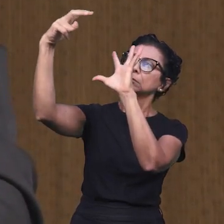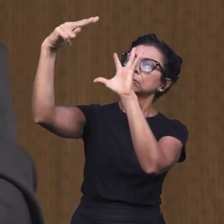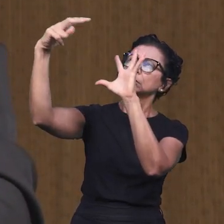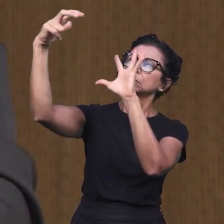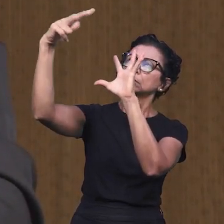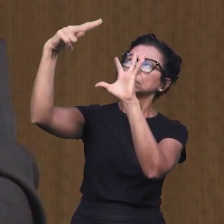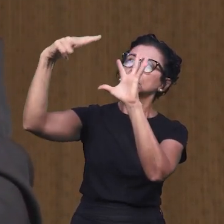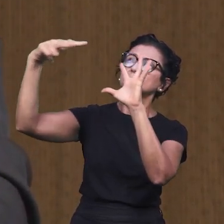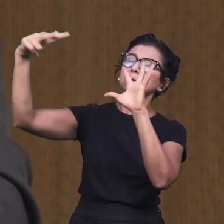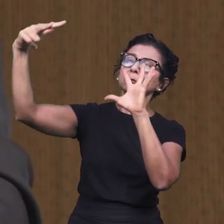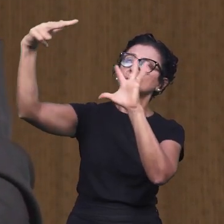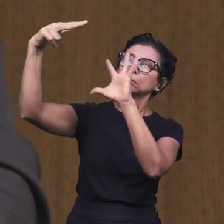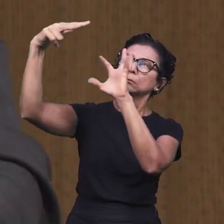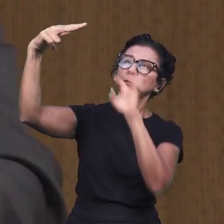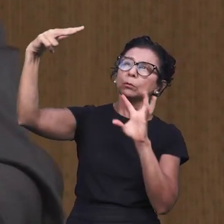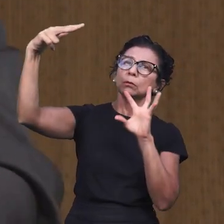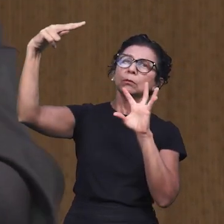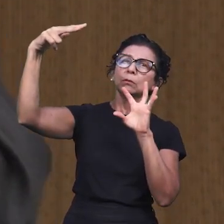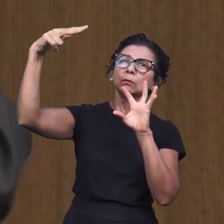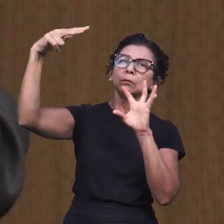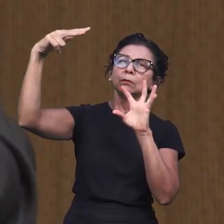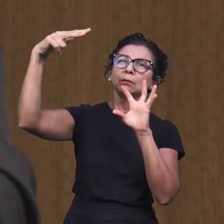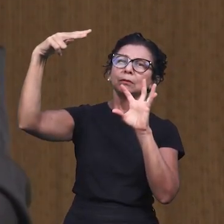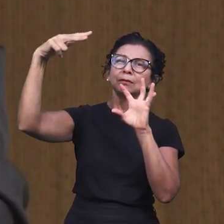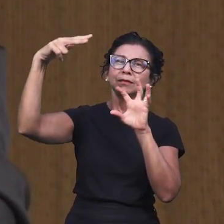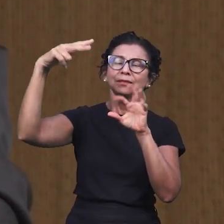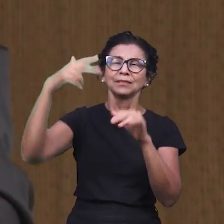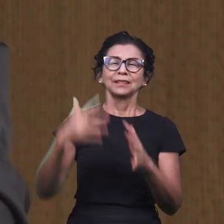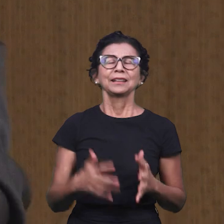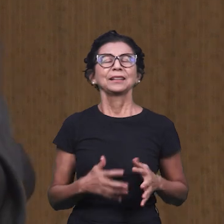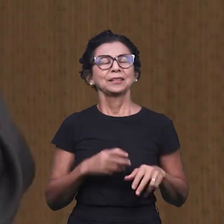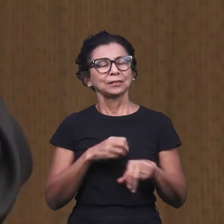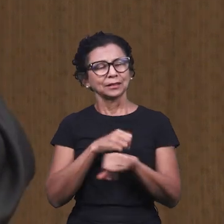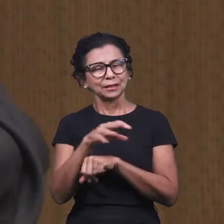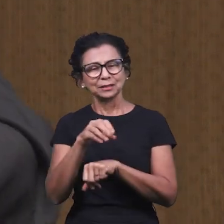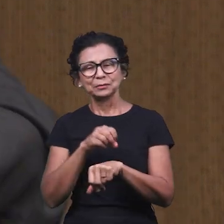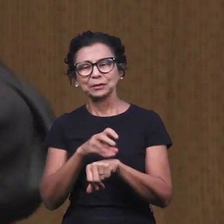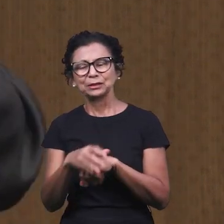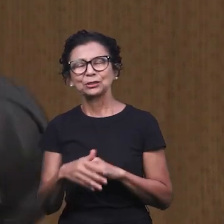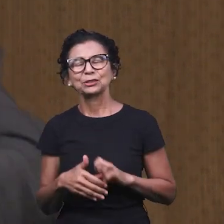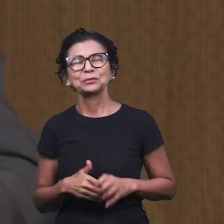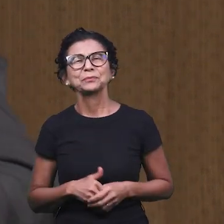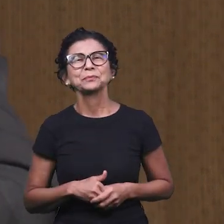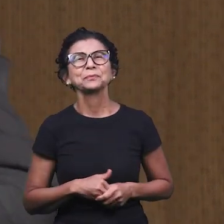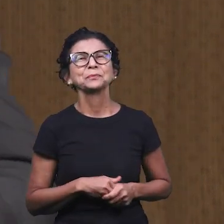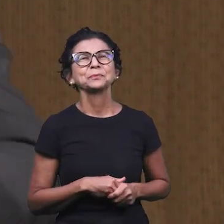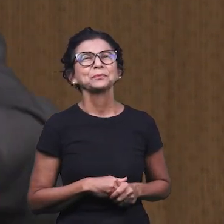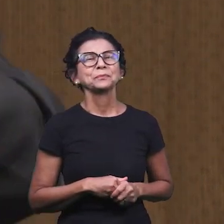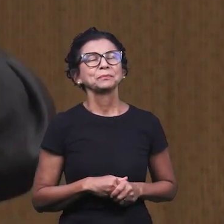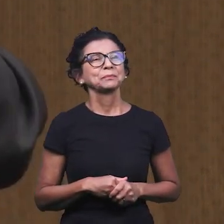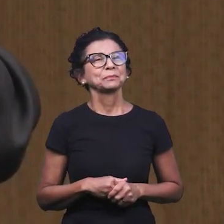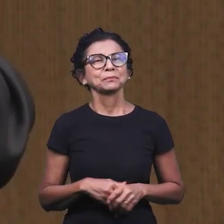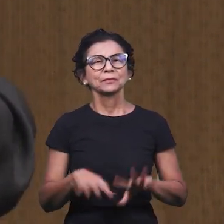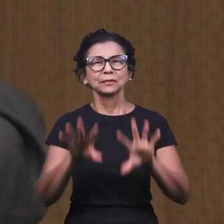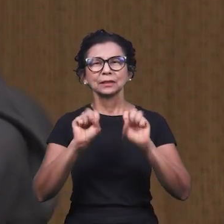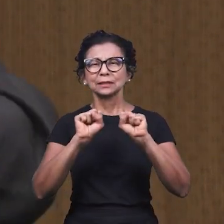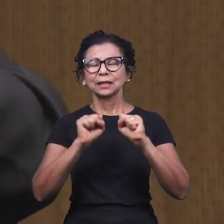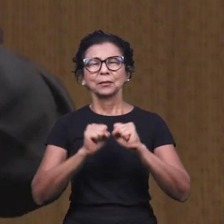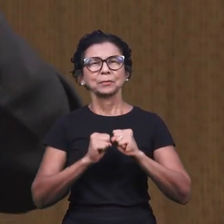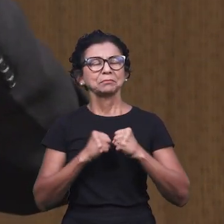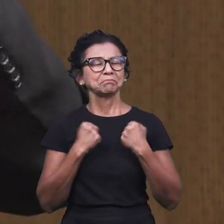digo assim, né? O sinal da televisão é aquilo que a igreja quer passar de bons costumes e também